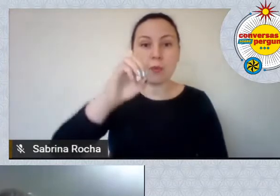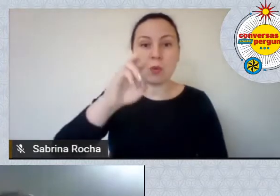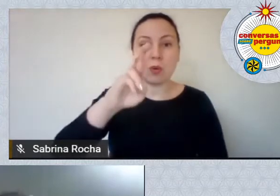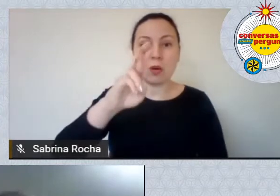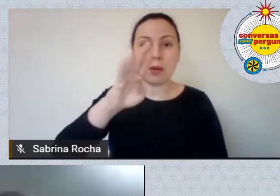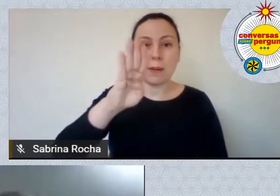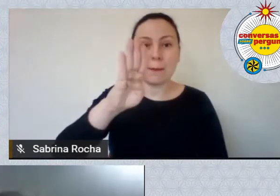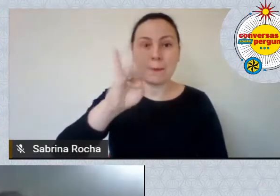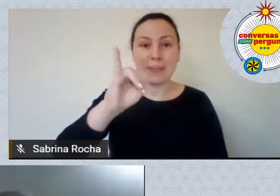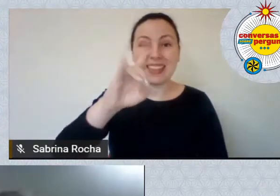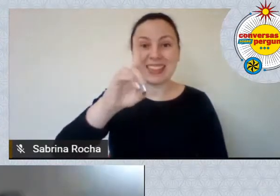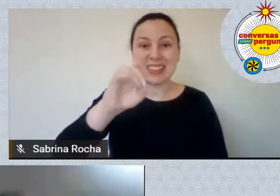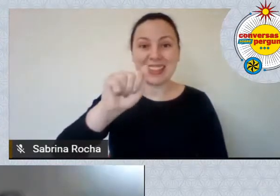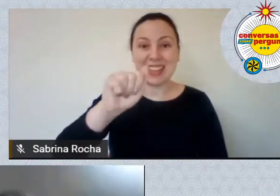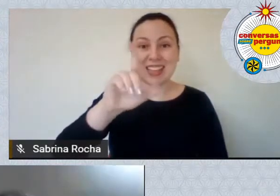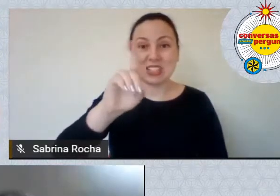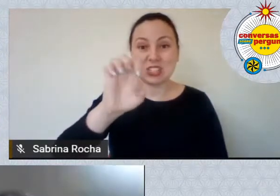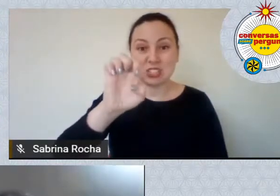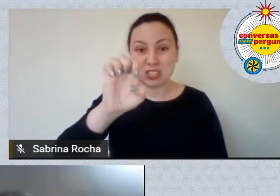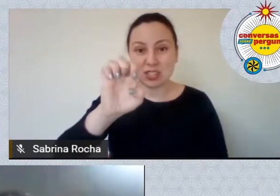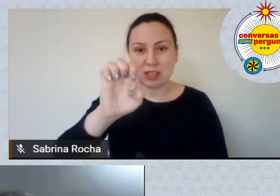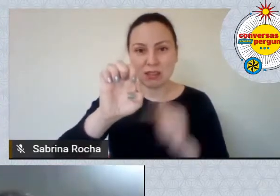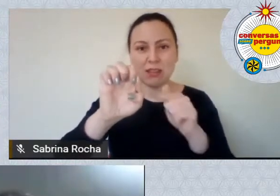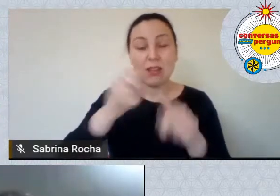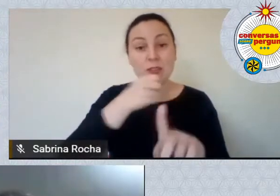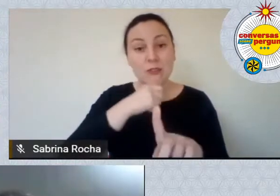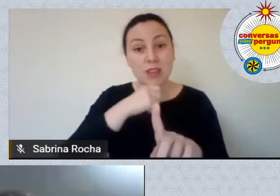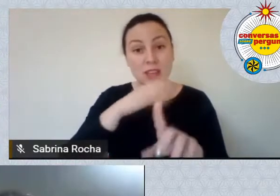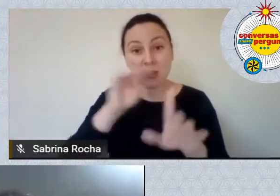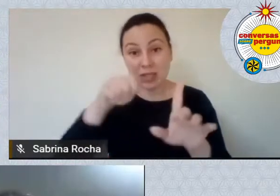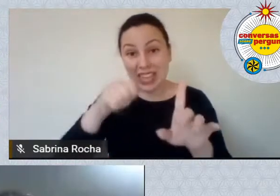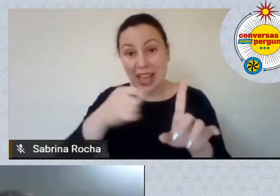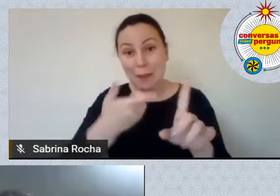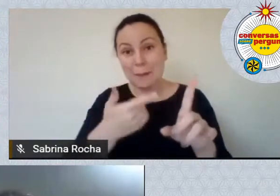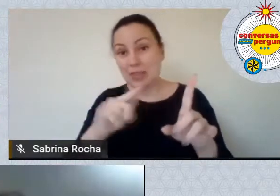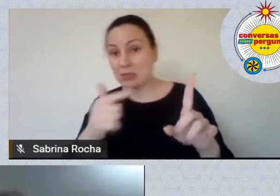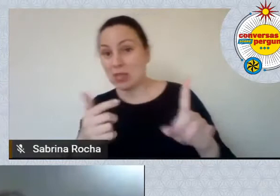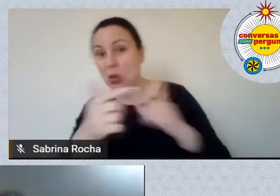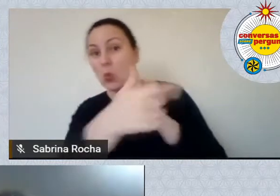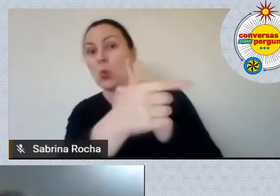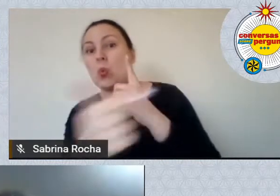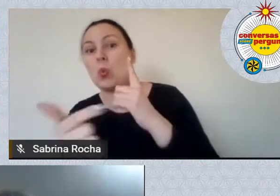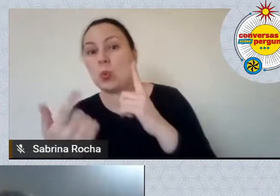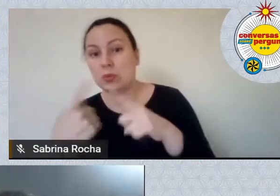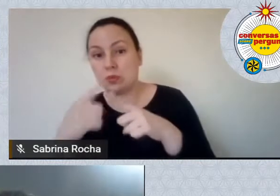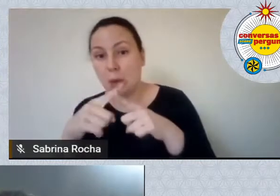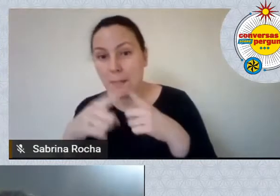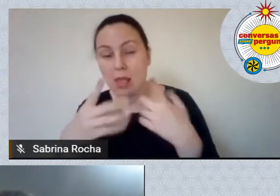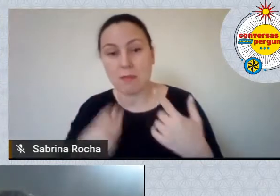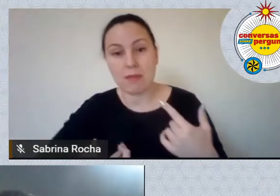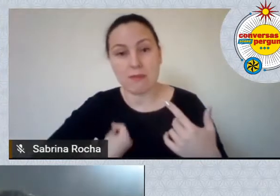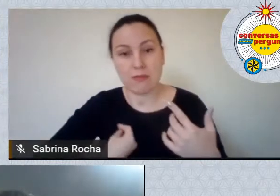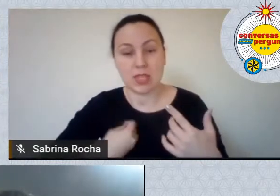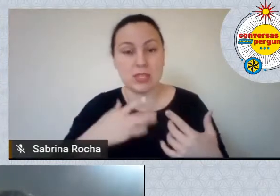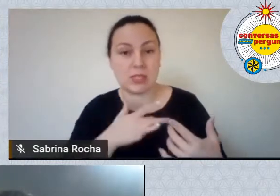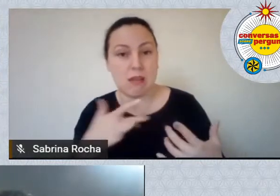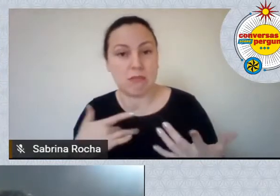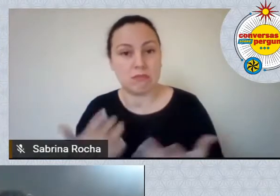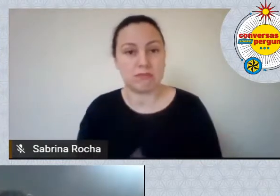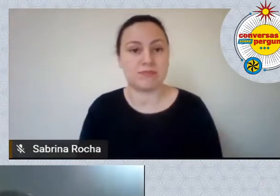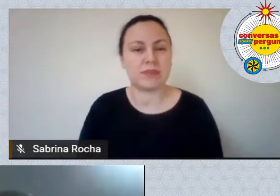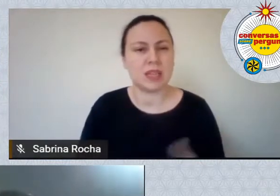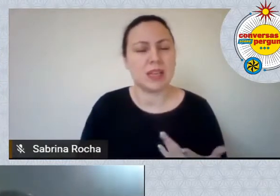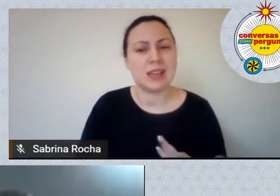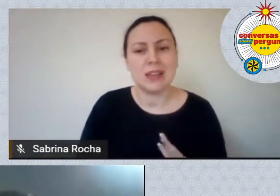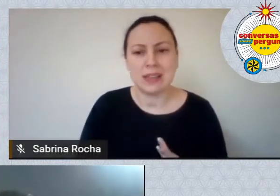fica idoso sem isso, Sim. né? Quer dizer, de repente são muitas questões sobre as quais a gente está sendo